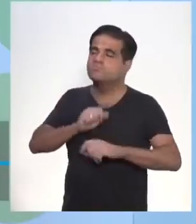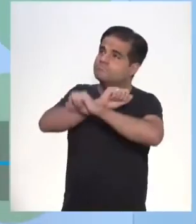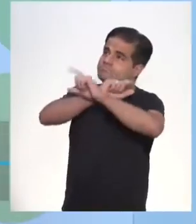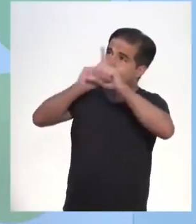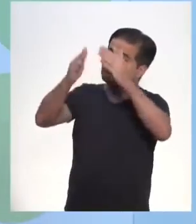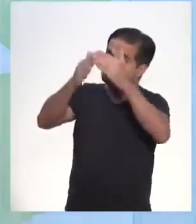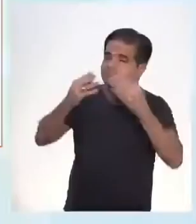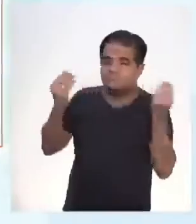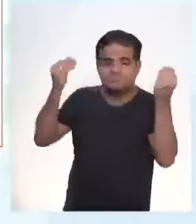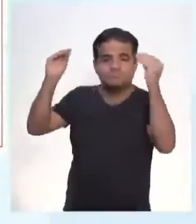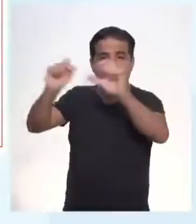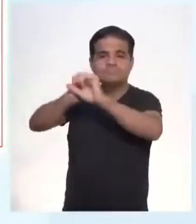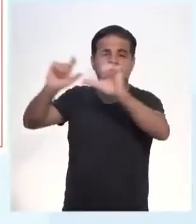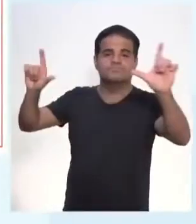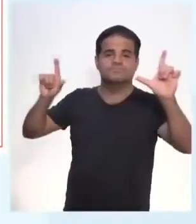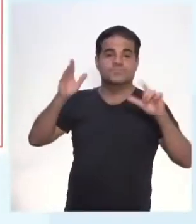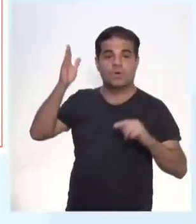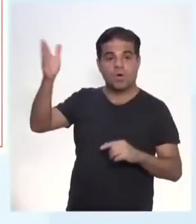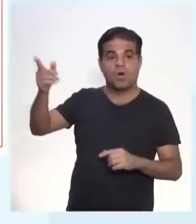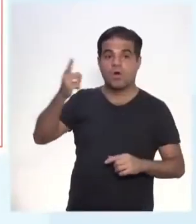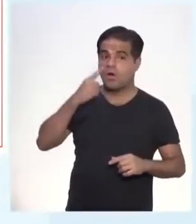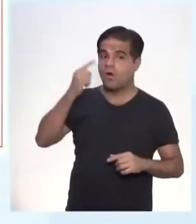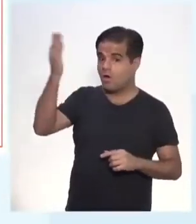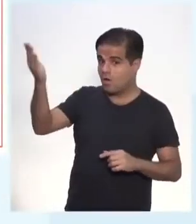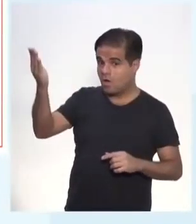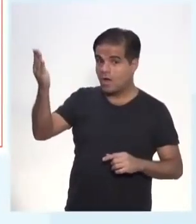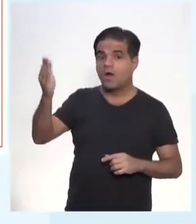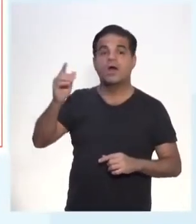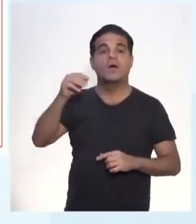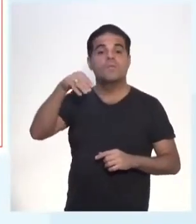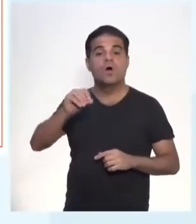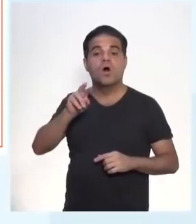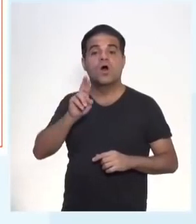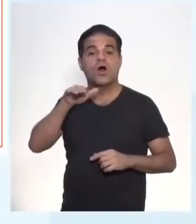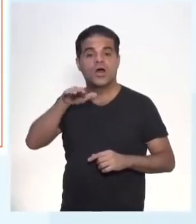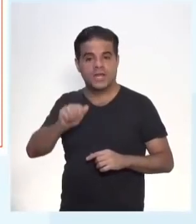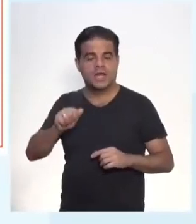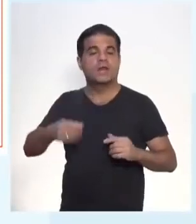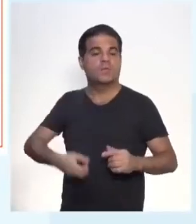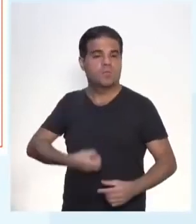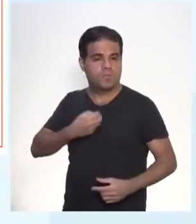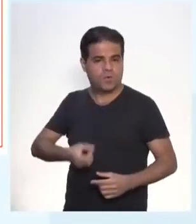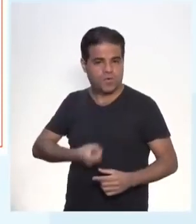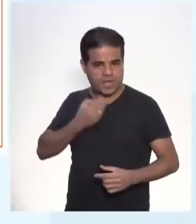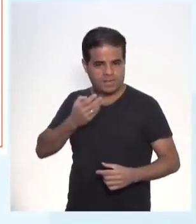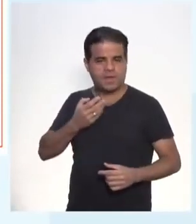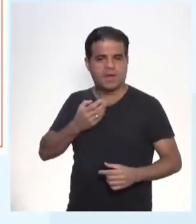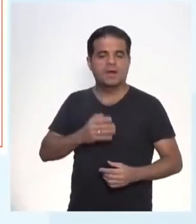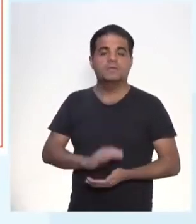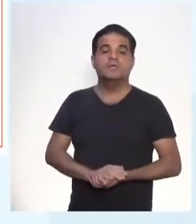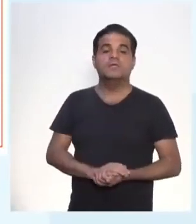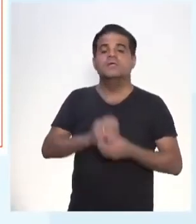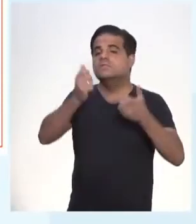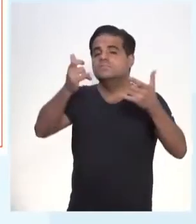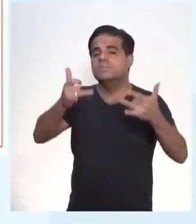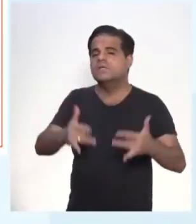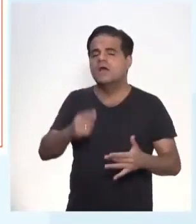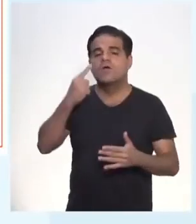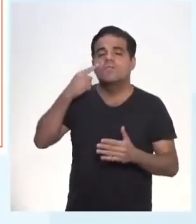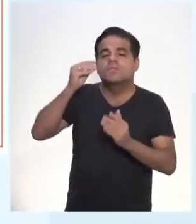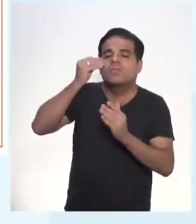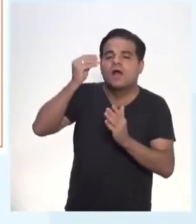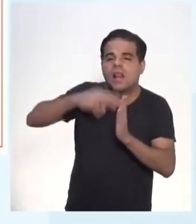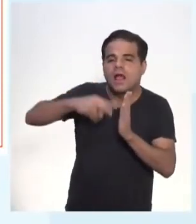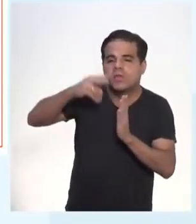para mim esse poema. Olha lá. O poema Morena, né? Diz o seguinte, vamos fazer a